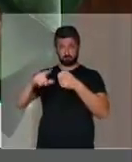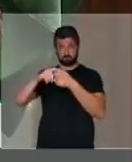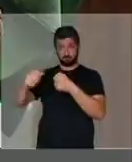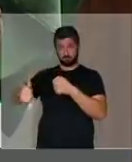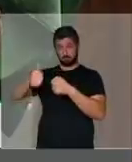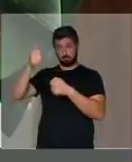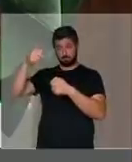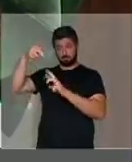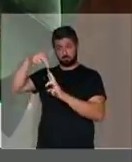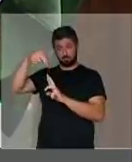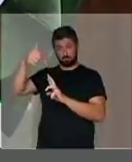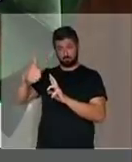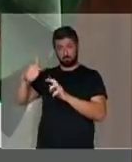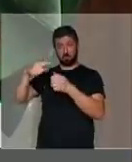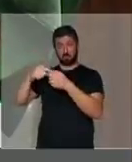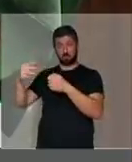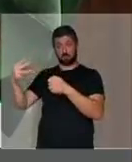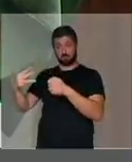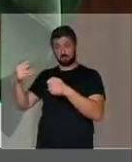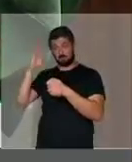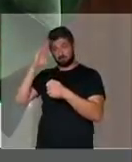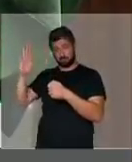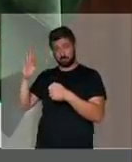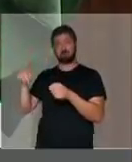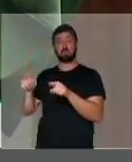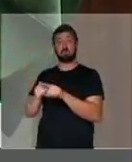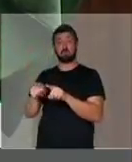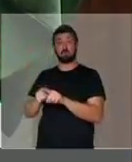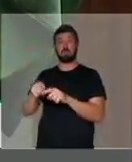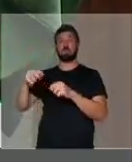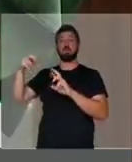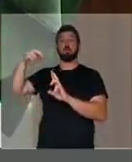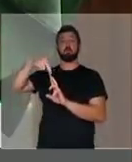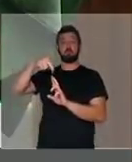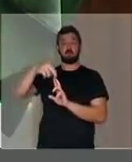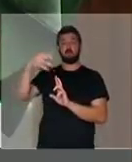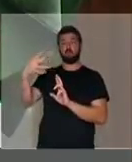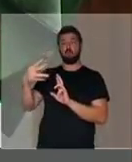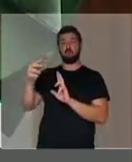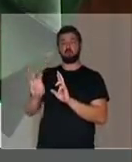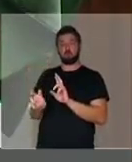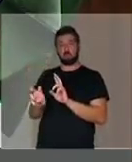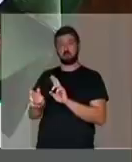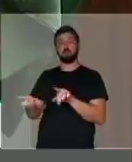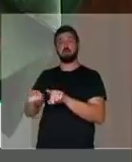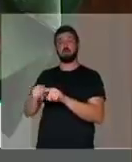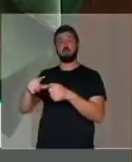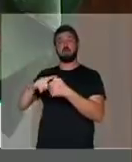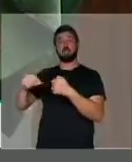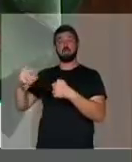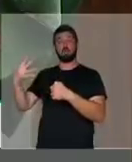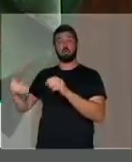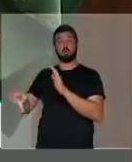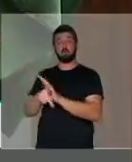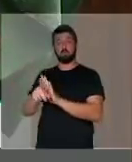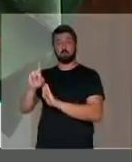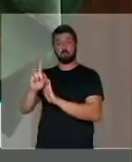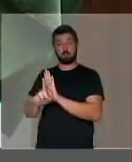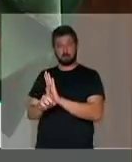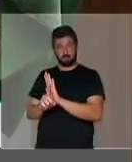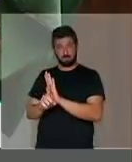1º, parágrafo 1º, do artigo 3º, caput, dos parágrafos 4º e 5º e do artigo 4º do